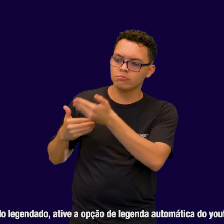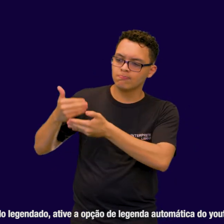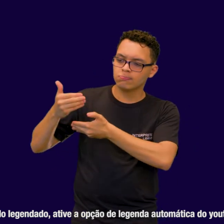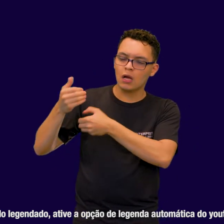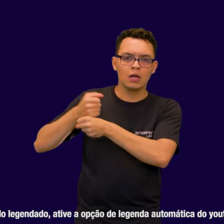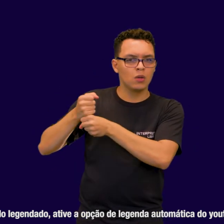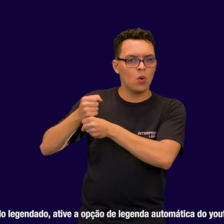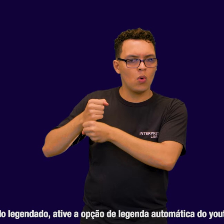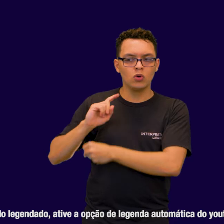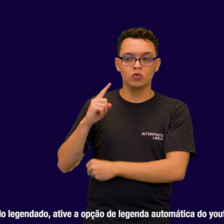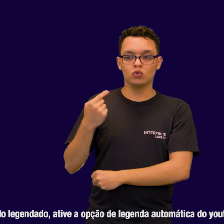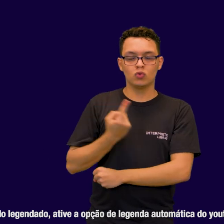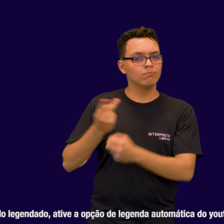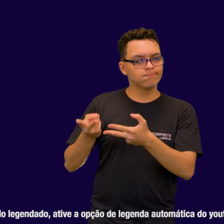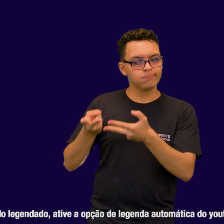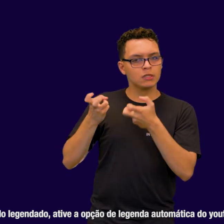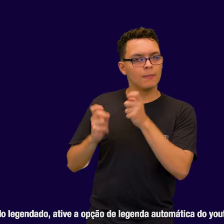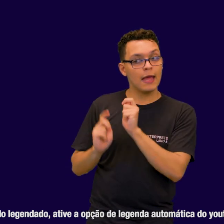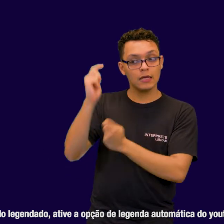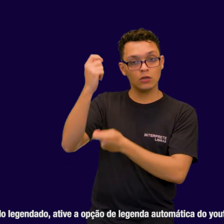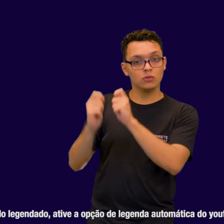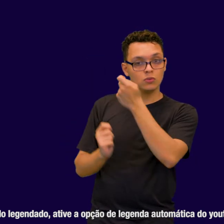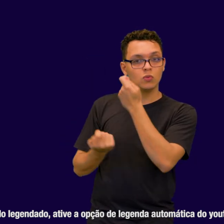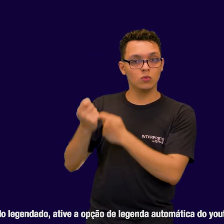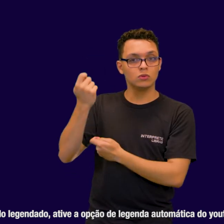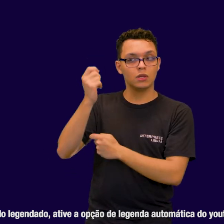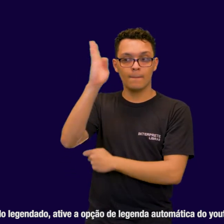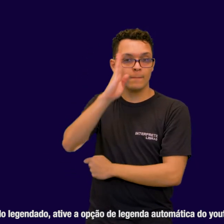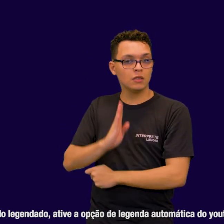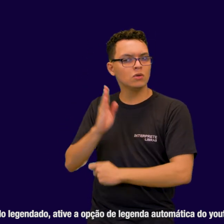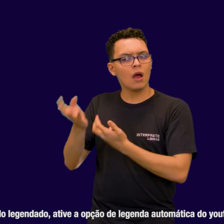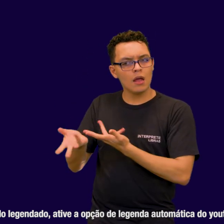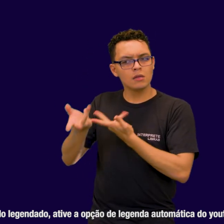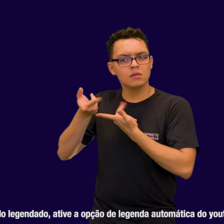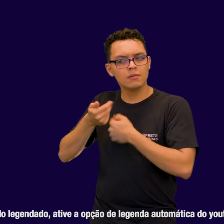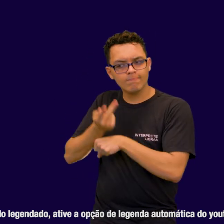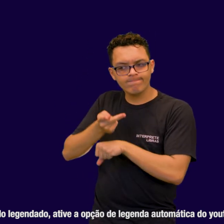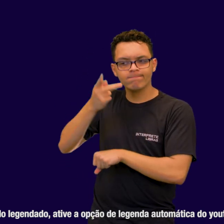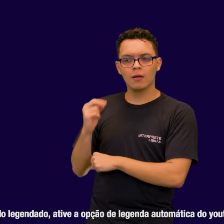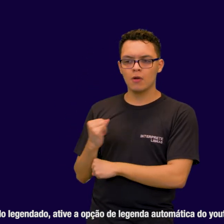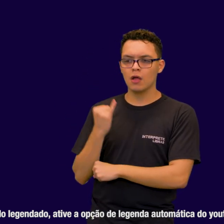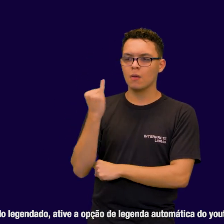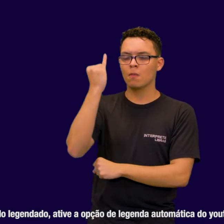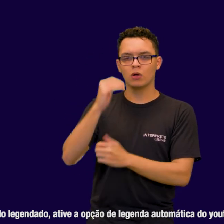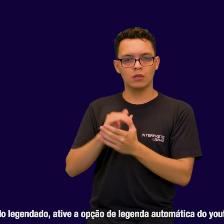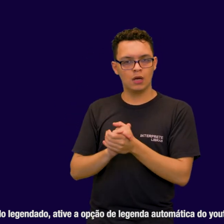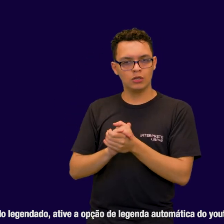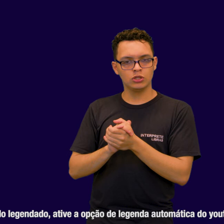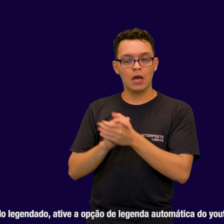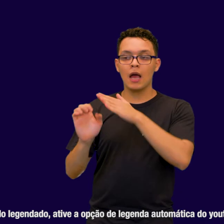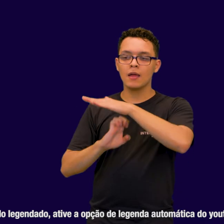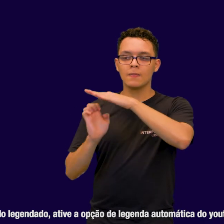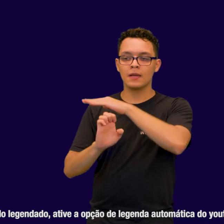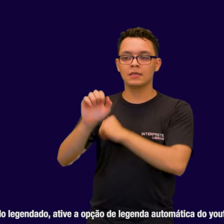gente vê mais cervejarias brasileiras conquistando prêmios importantes lá fora. A cervejaria Albanos,